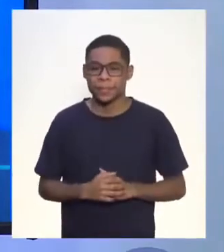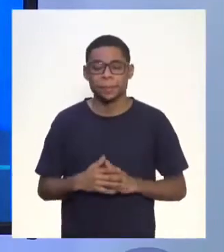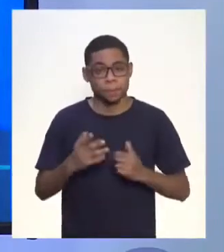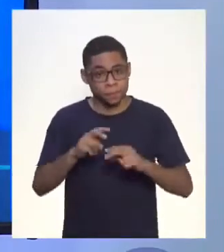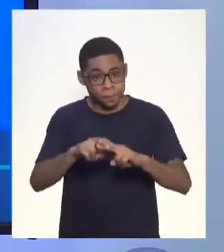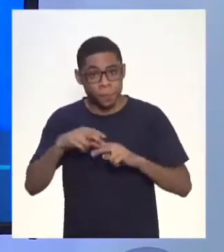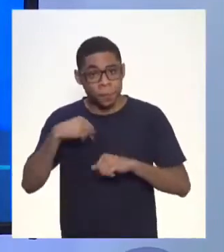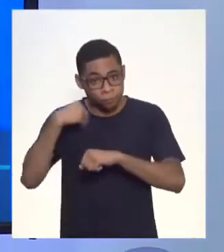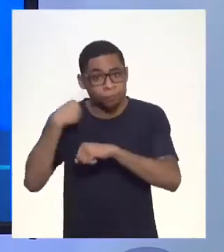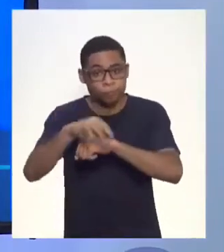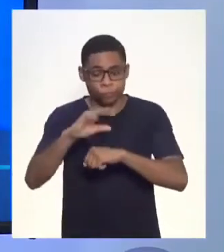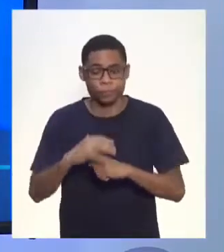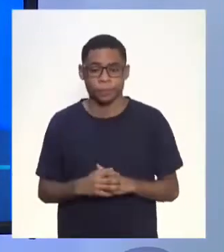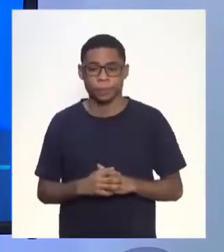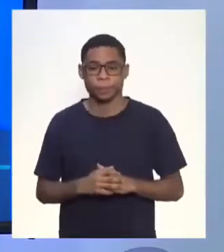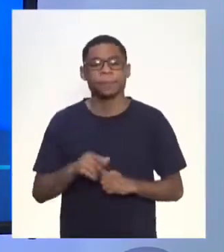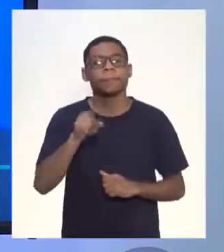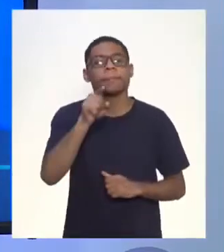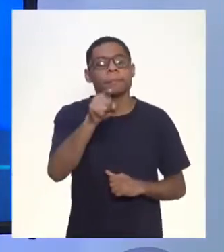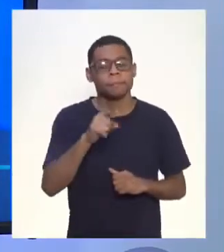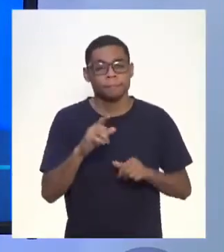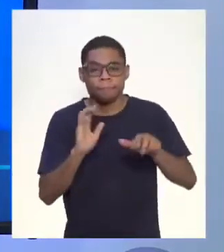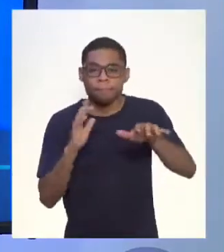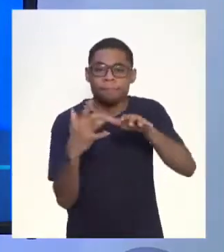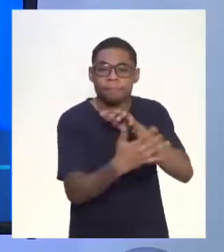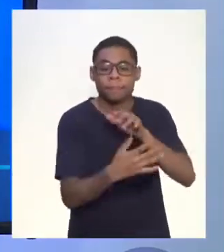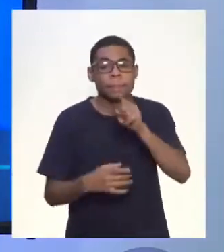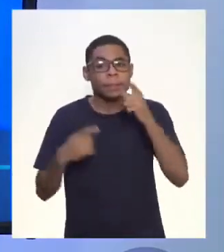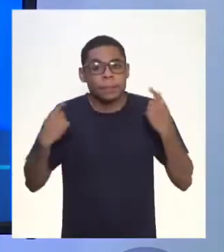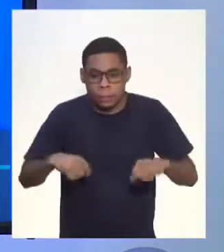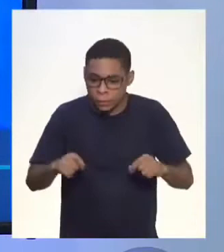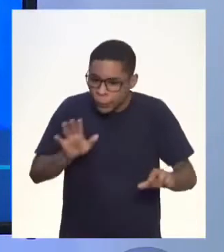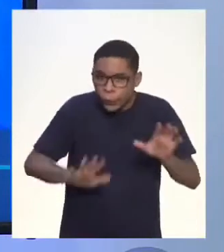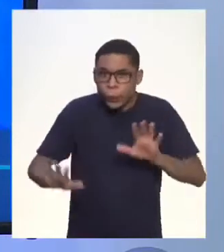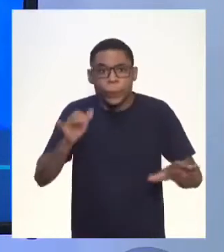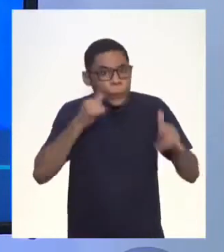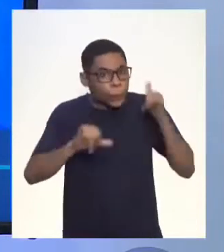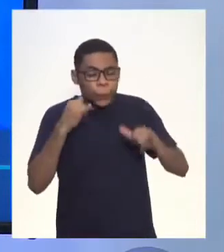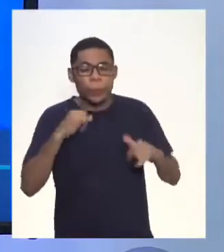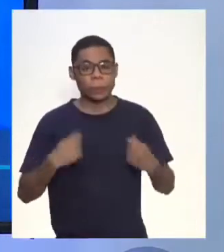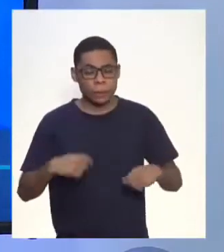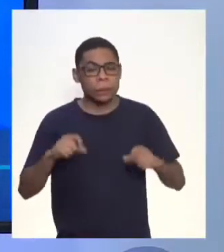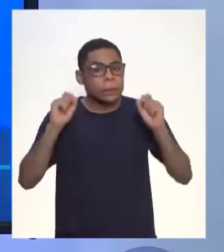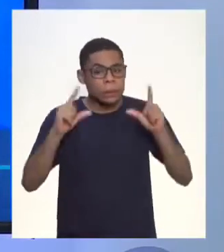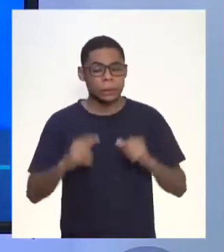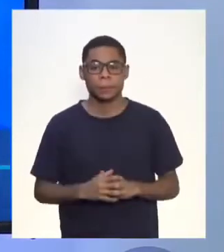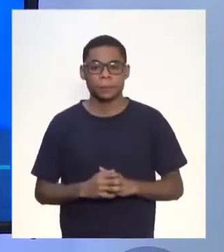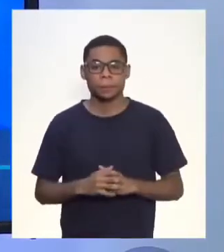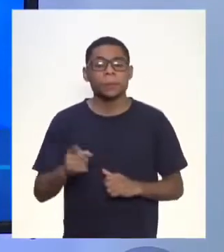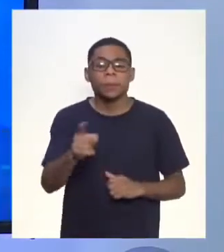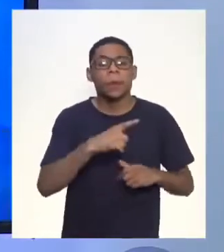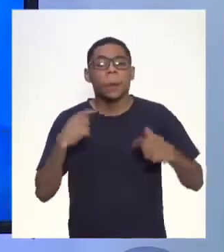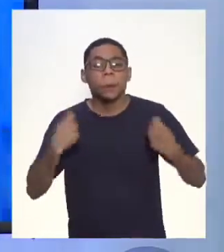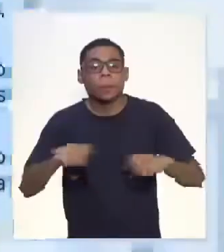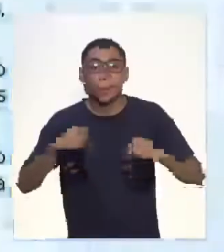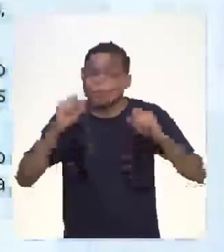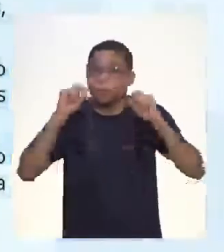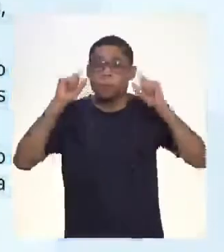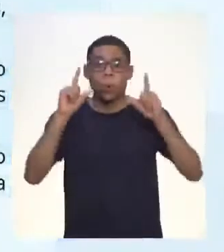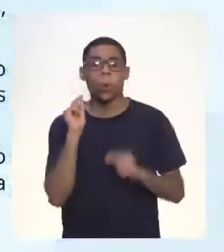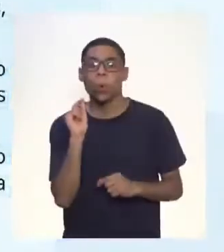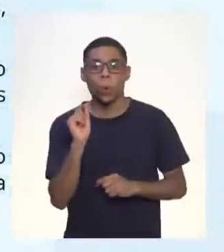uma dica, né, nas redes sociais para termos todo o cuidado. Então, vamos lá. Devemos nos atentar com muito cuidado